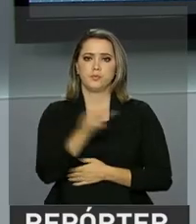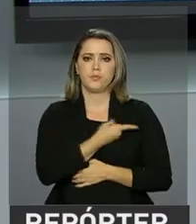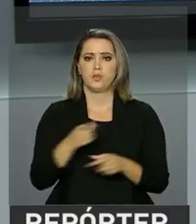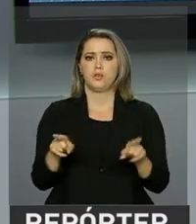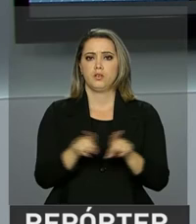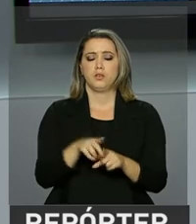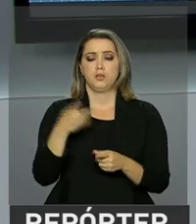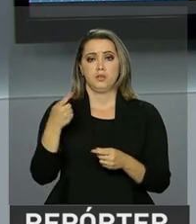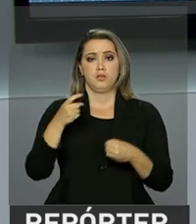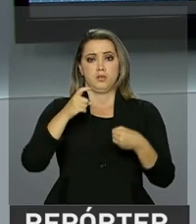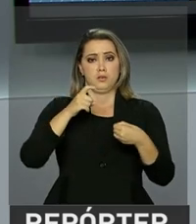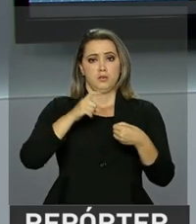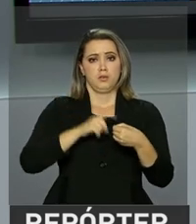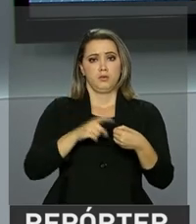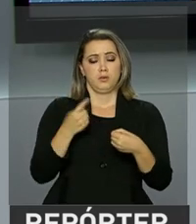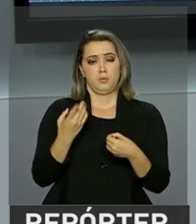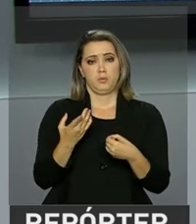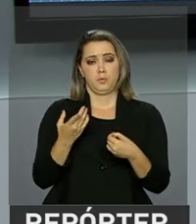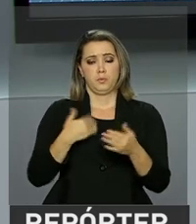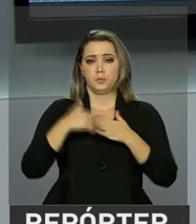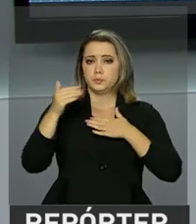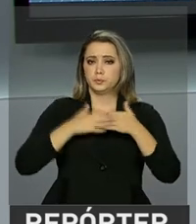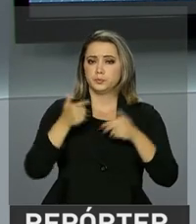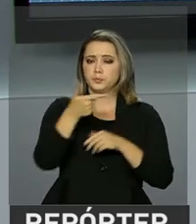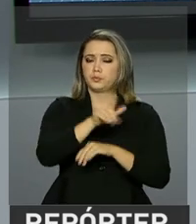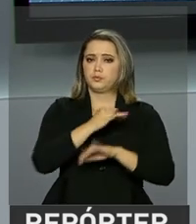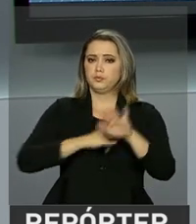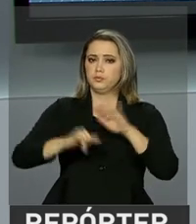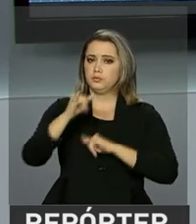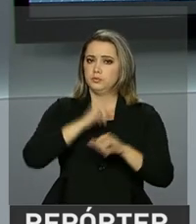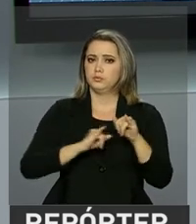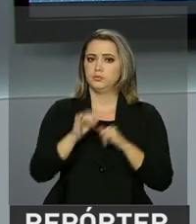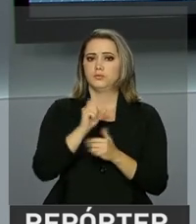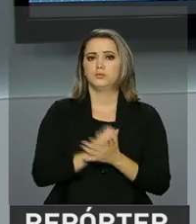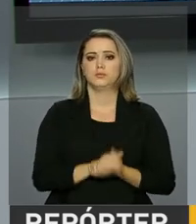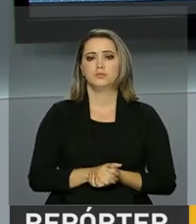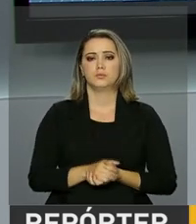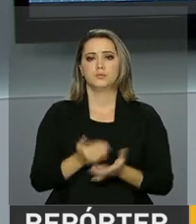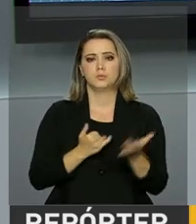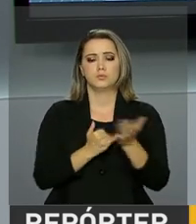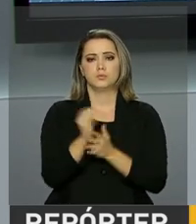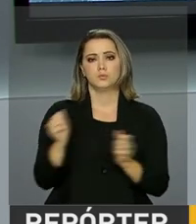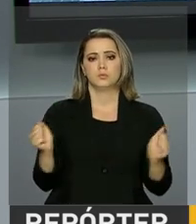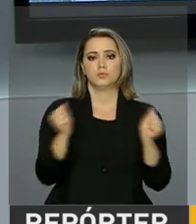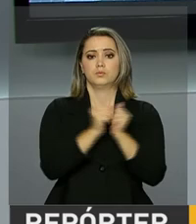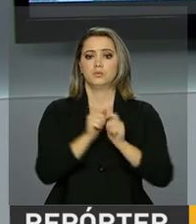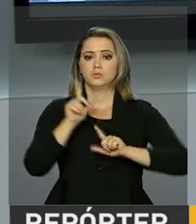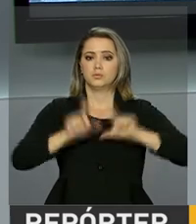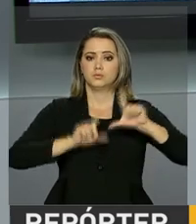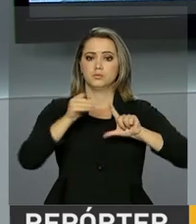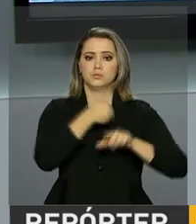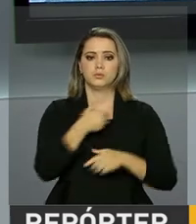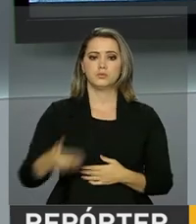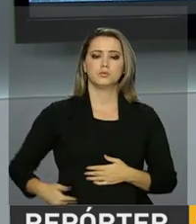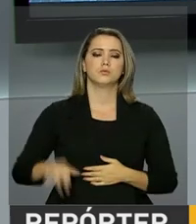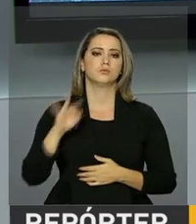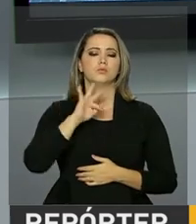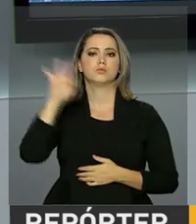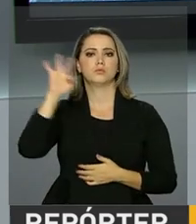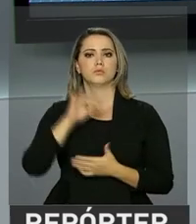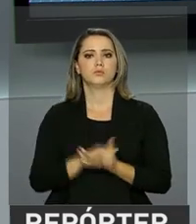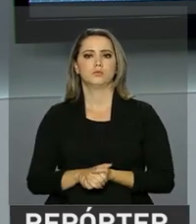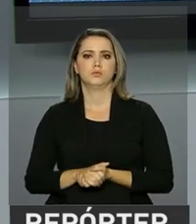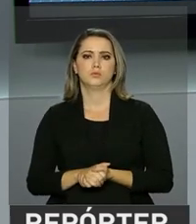por aqui e podemos voltar a qualquer momento com outras informações continue com a gente aqui na nbr a tv do governo